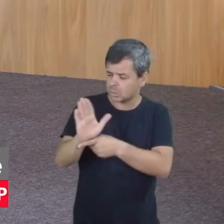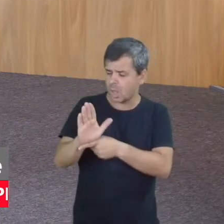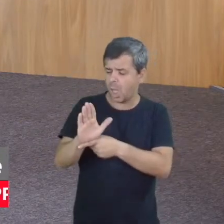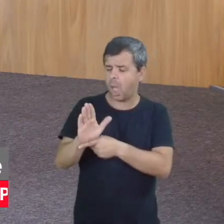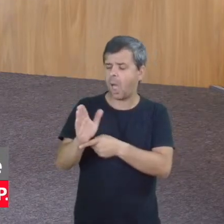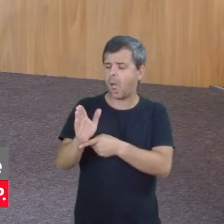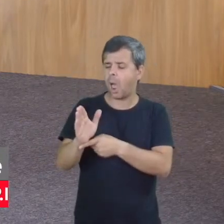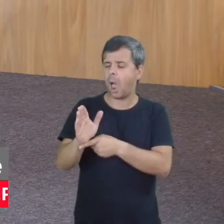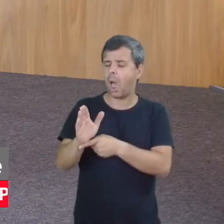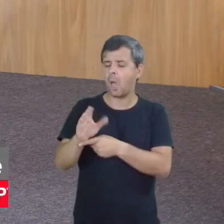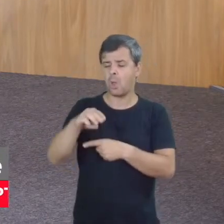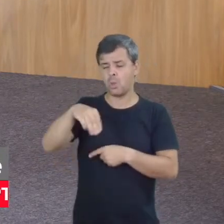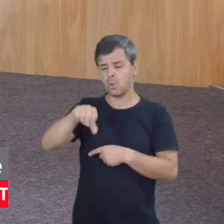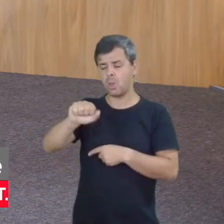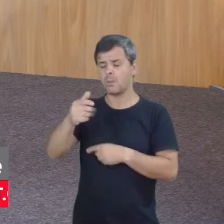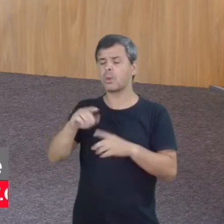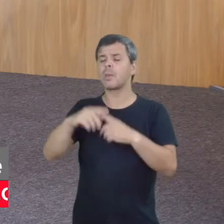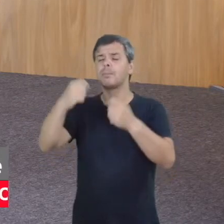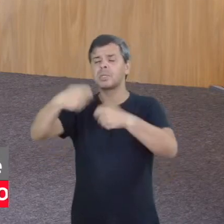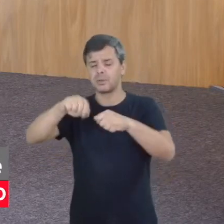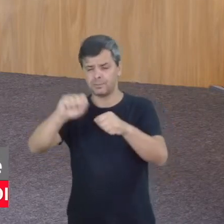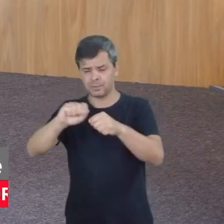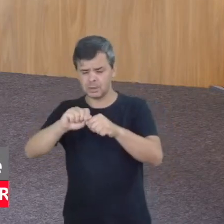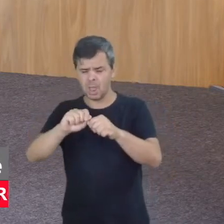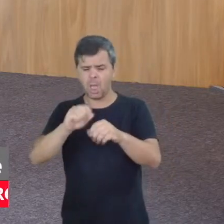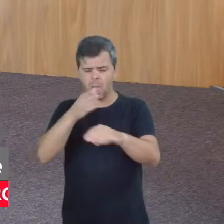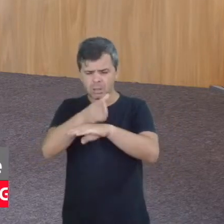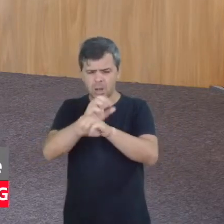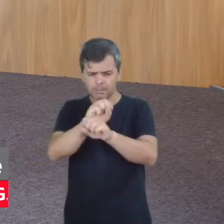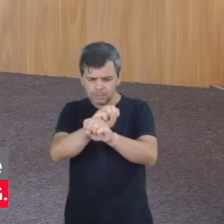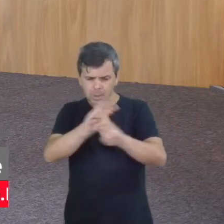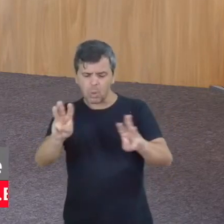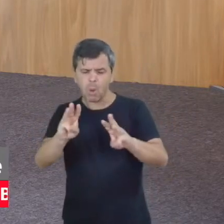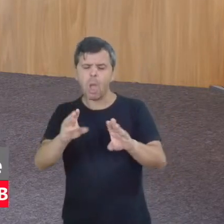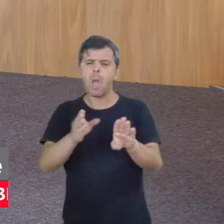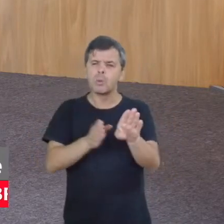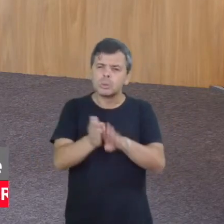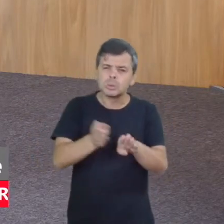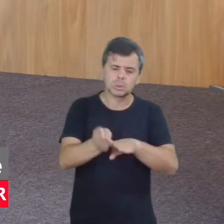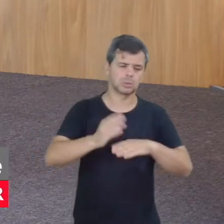nesse momento, o que deve fazer? Entrar no site? Qual é a orientação?